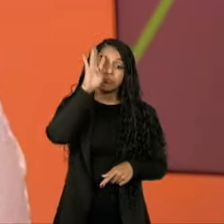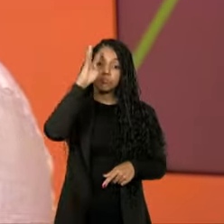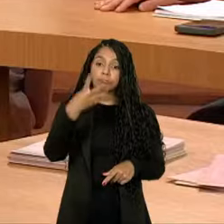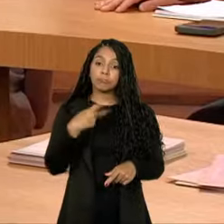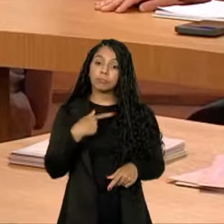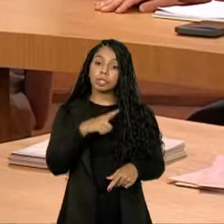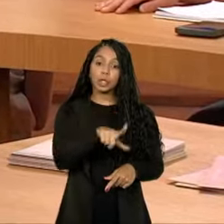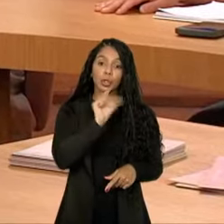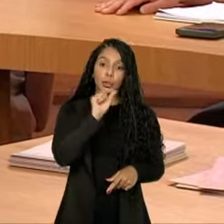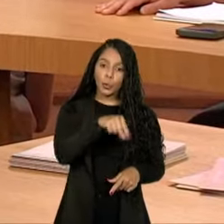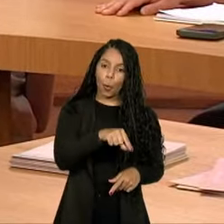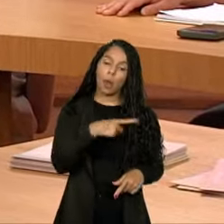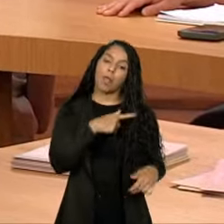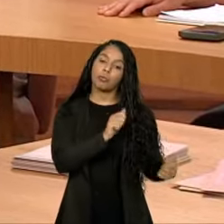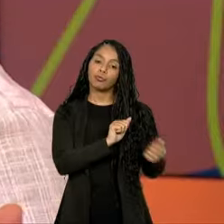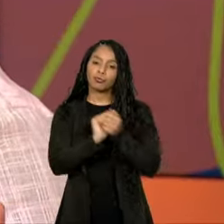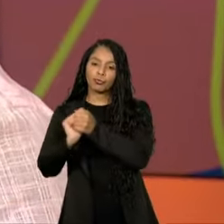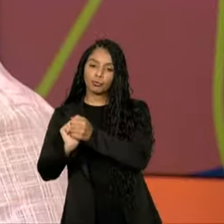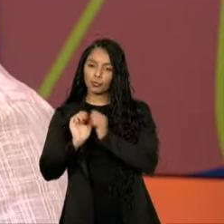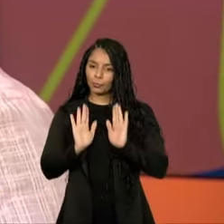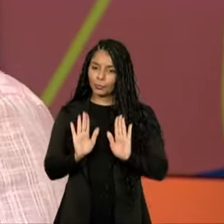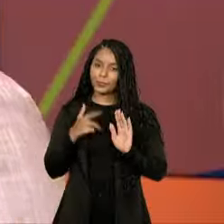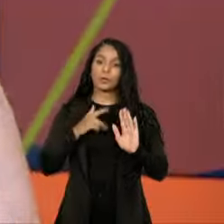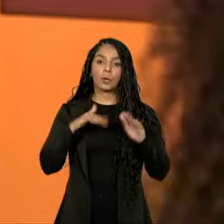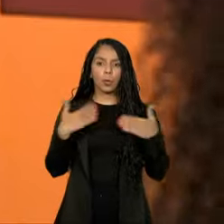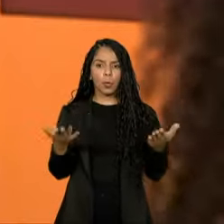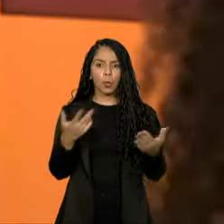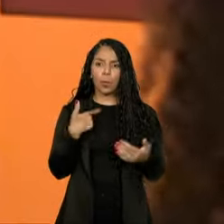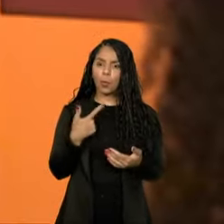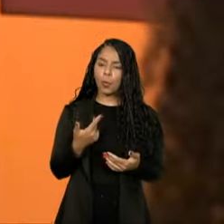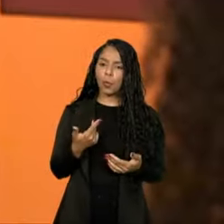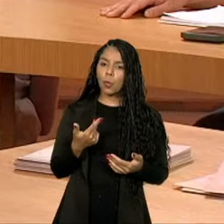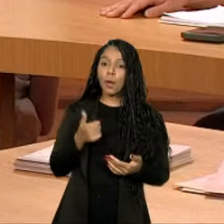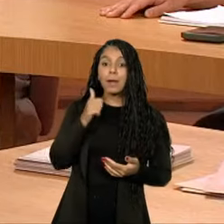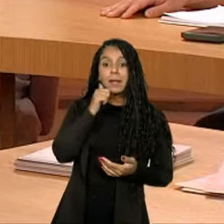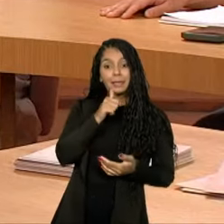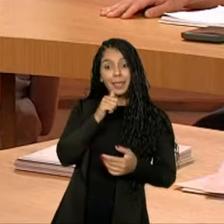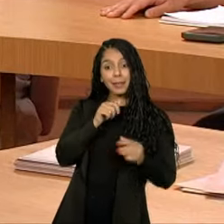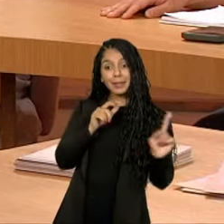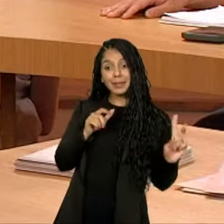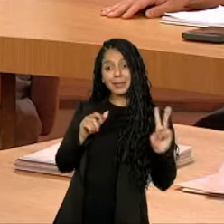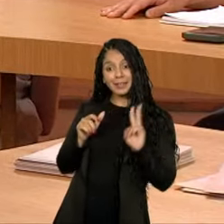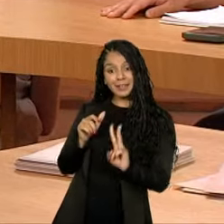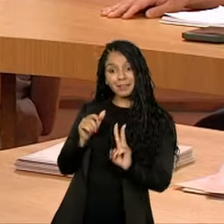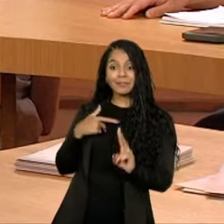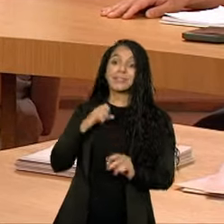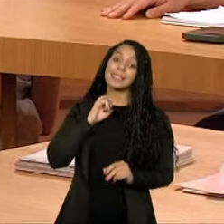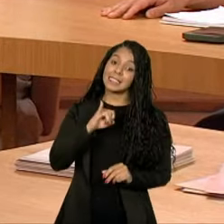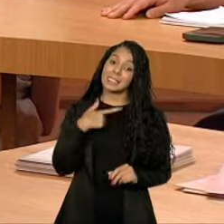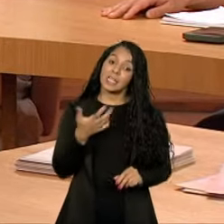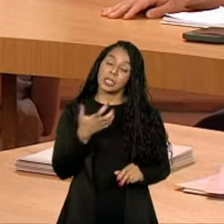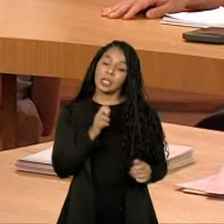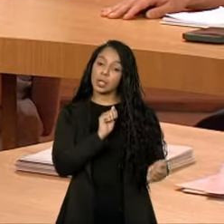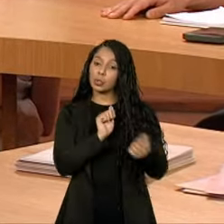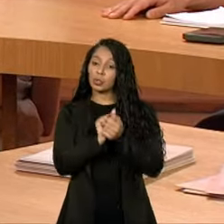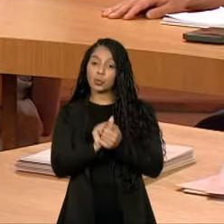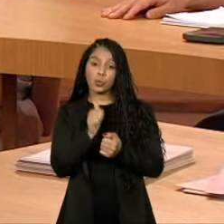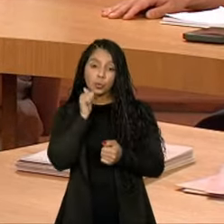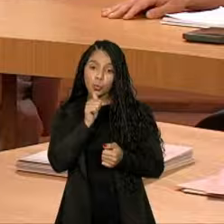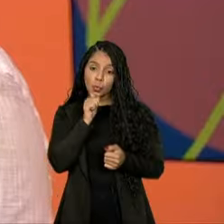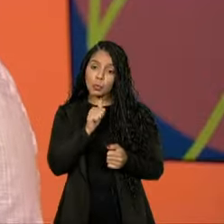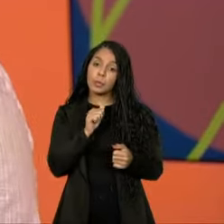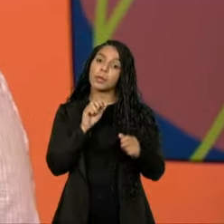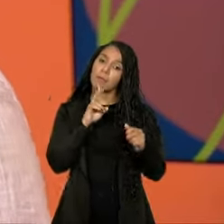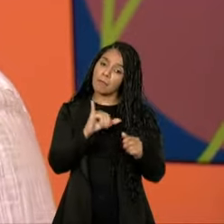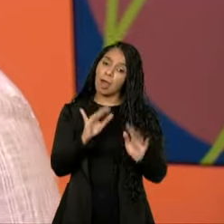ele. E aí era uma não hora pode dele. Pode uma menina entrar? Não, isso era assunto. Se ele quisesse levar e tal, domingo a gente vai,